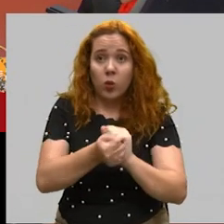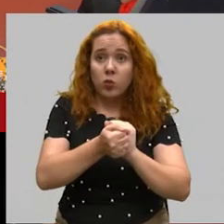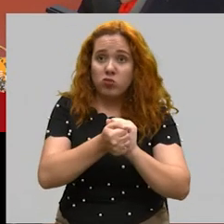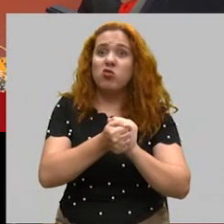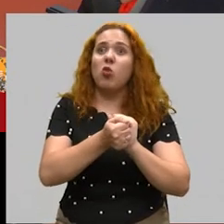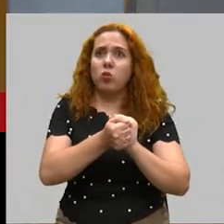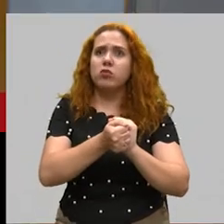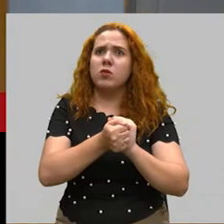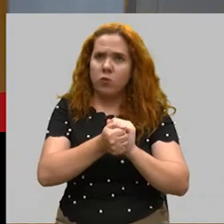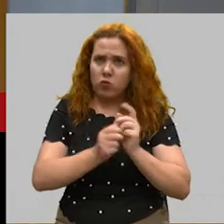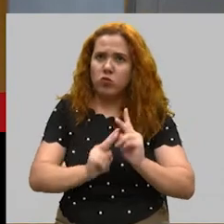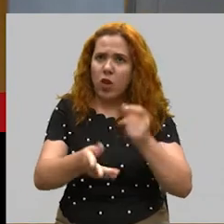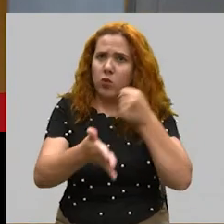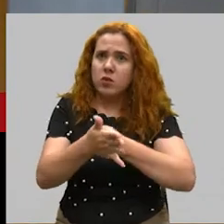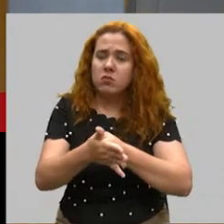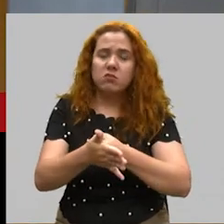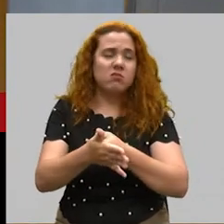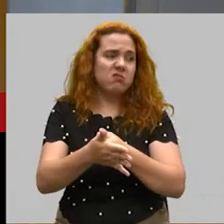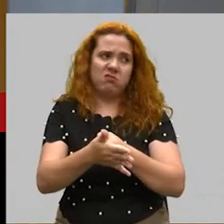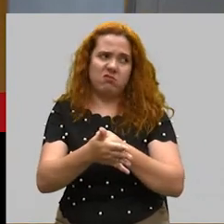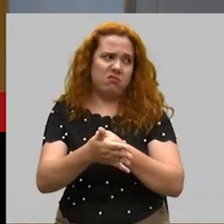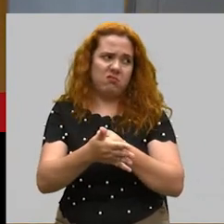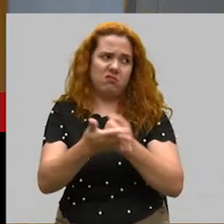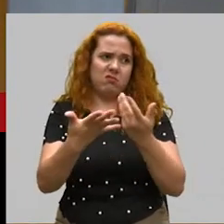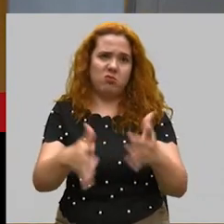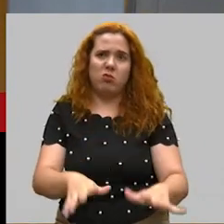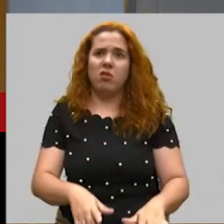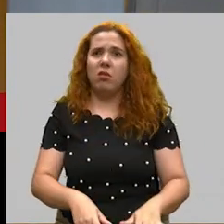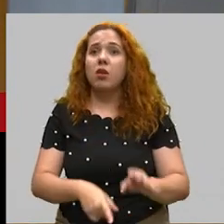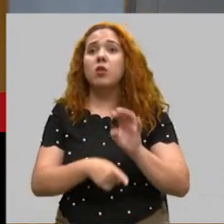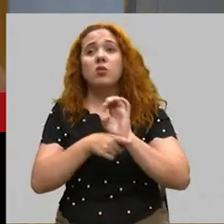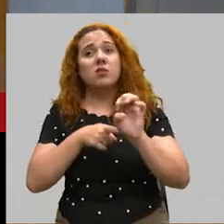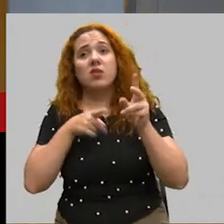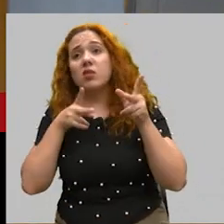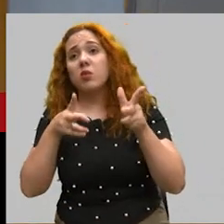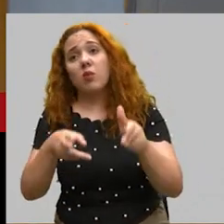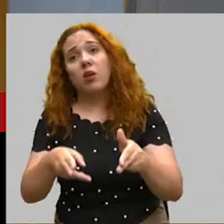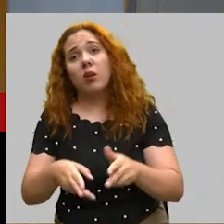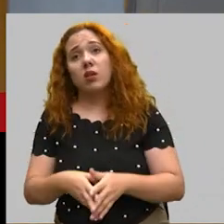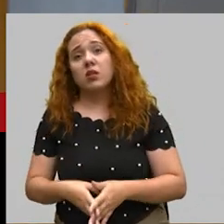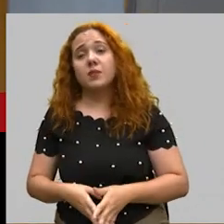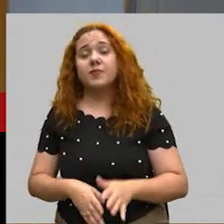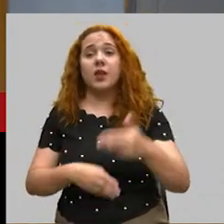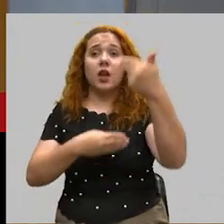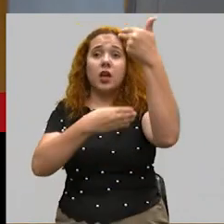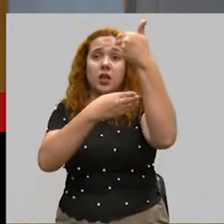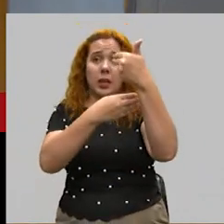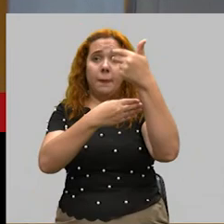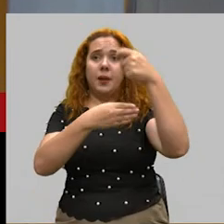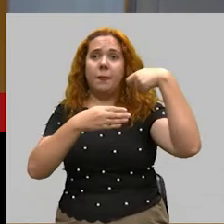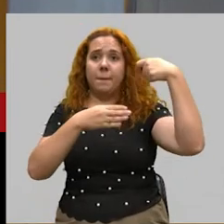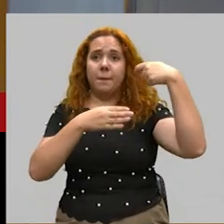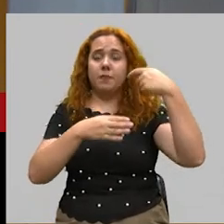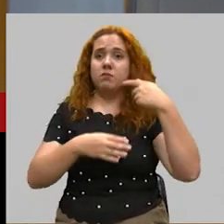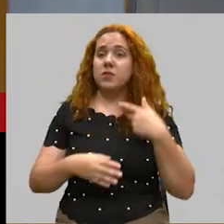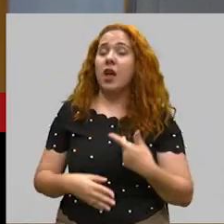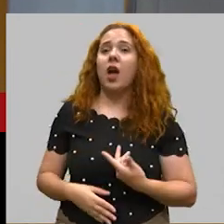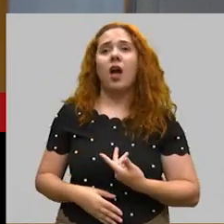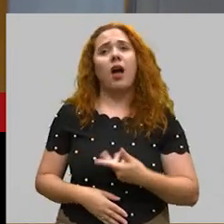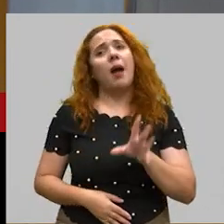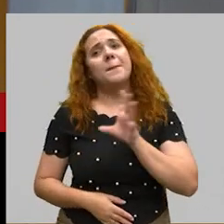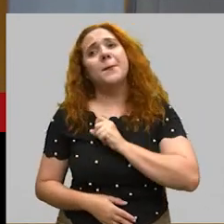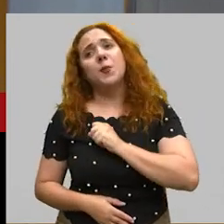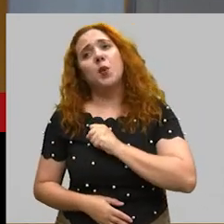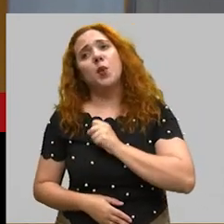causa não quero é assim que o Estado faz conosco na frente das câmeras o estado se importa com as